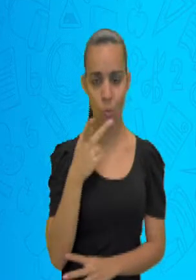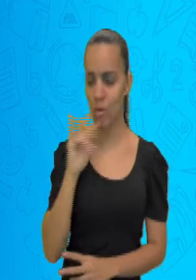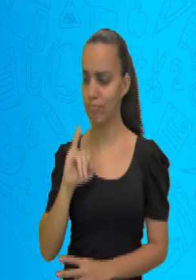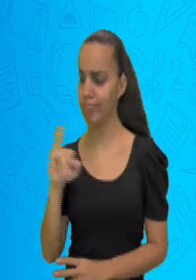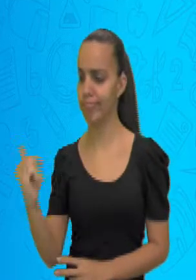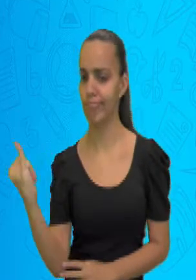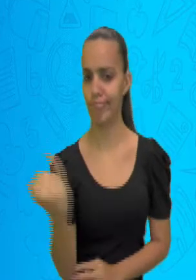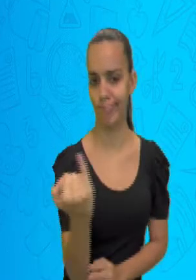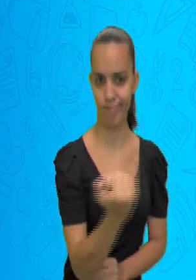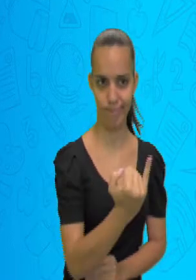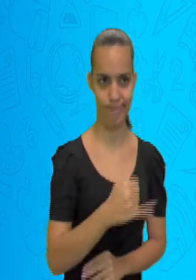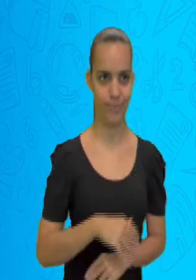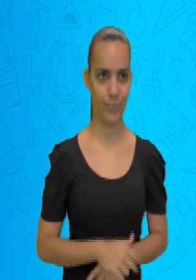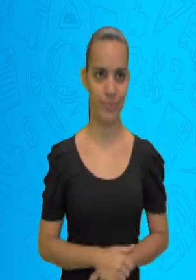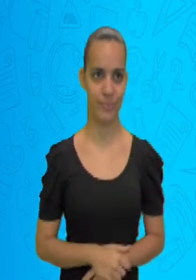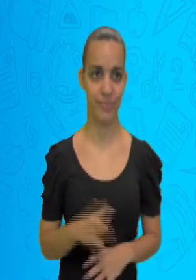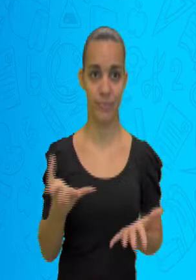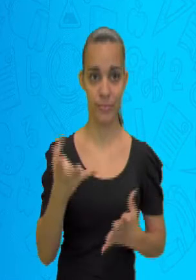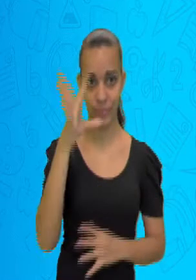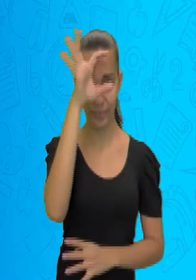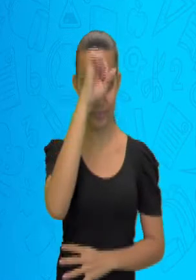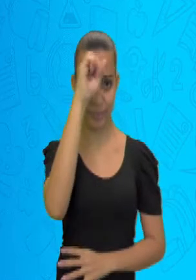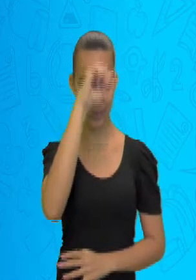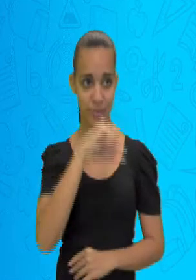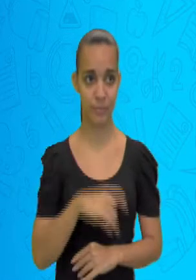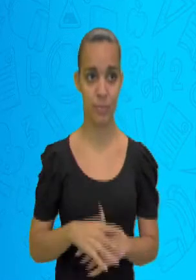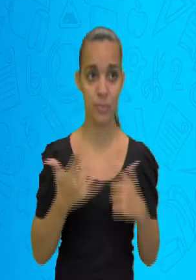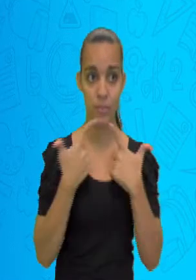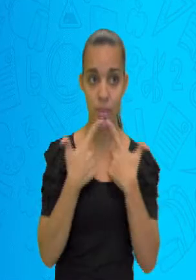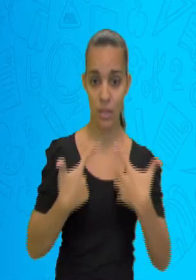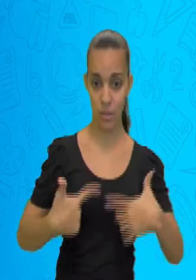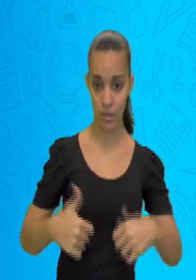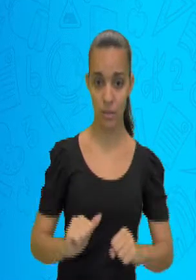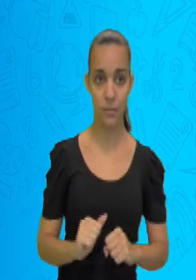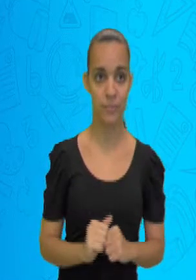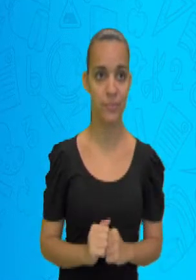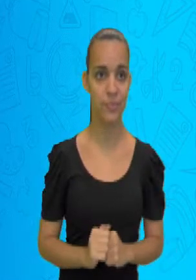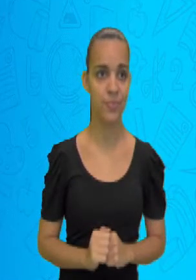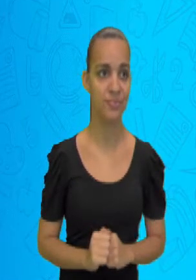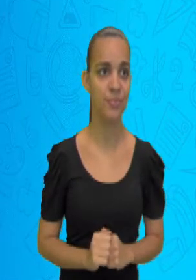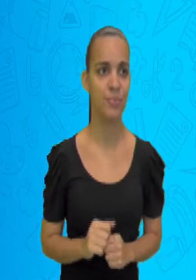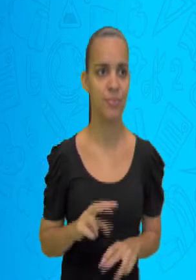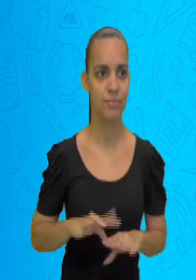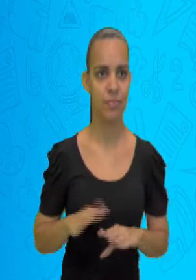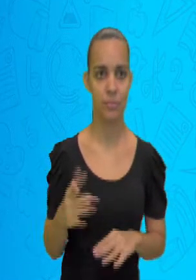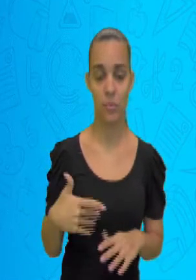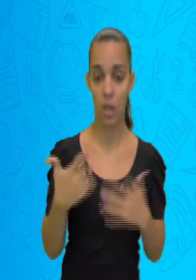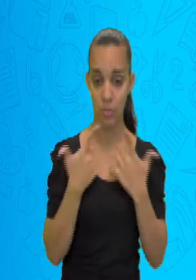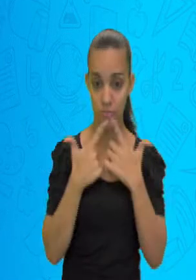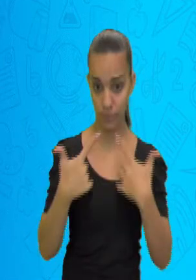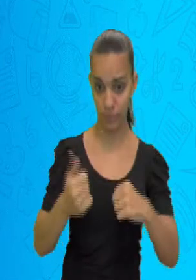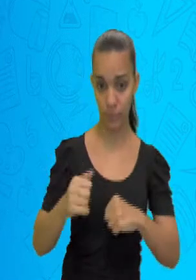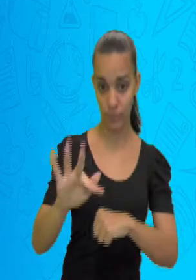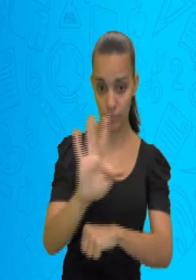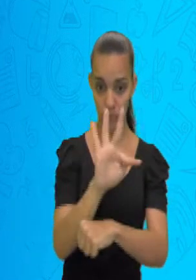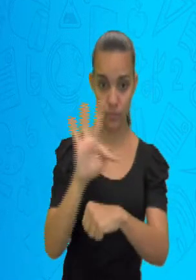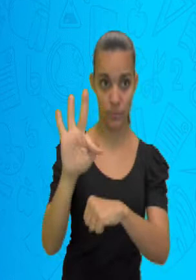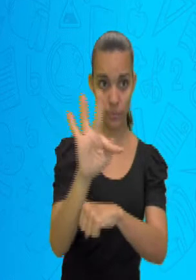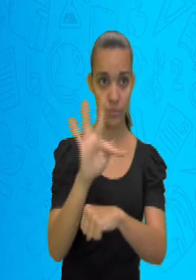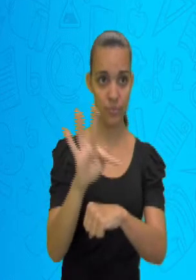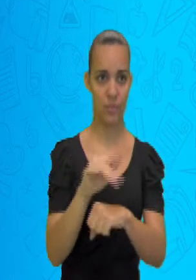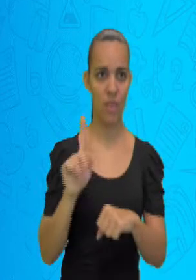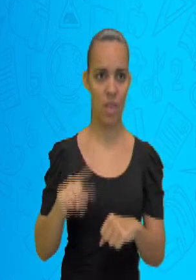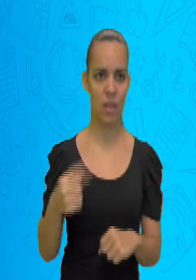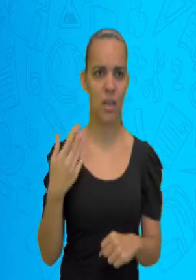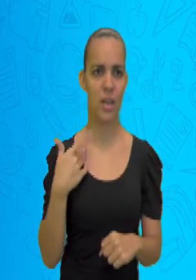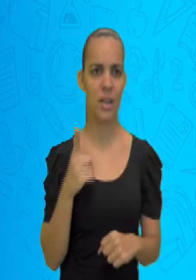linguísticas. Vamos aprender um pouquinho mais sobre a variedade linguística. Vamos para a linguagem formal. É aquela